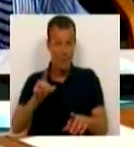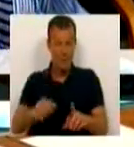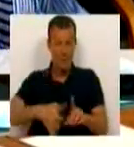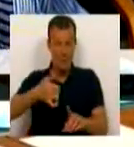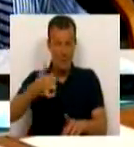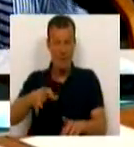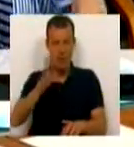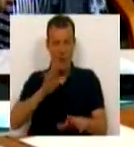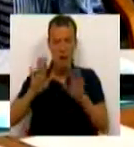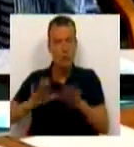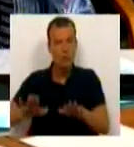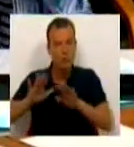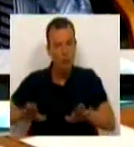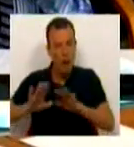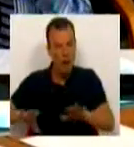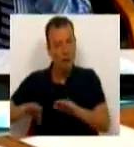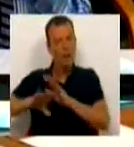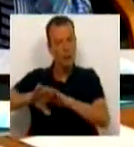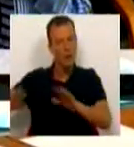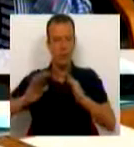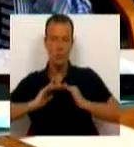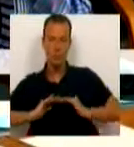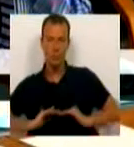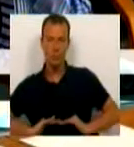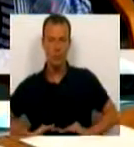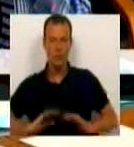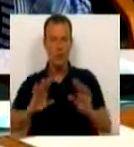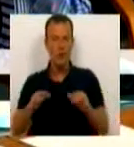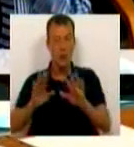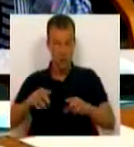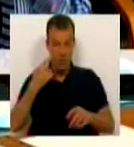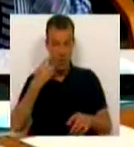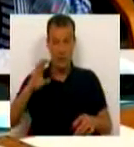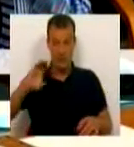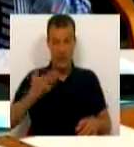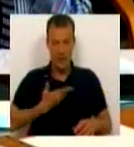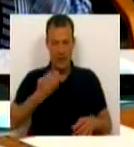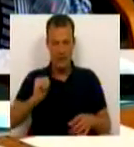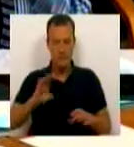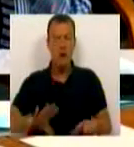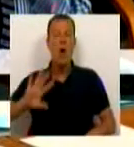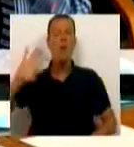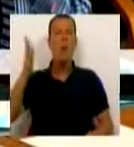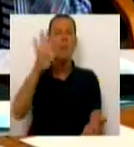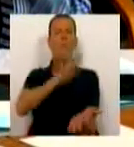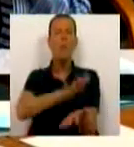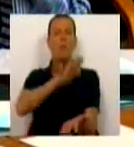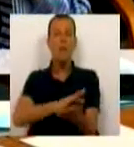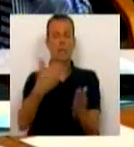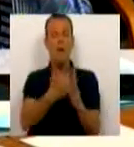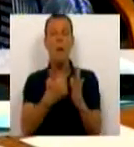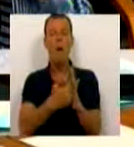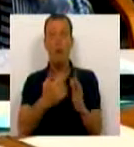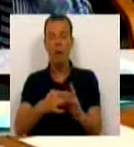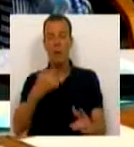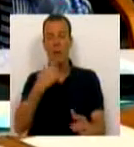a nossa direita, aliás, o PSD e o CDS, que não gostam do termo direita, é quando será publicada essa portaria que vai constituir,